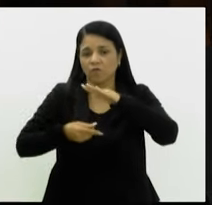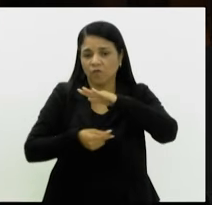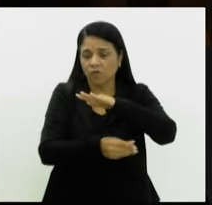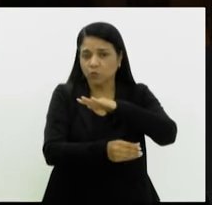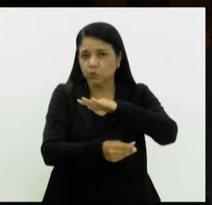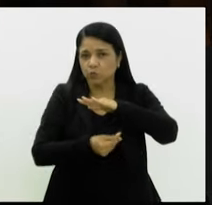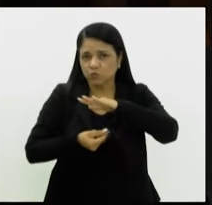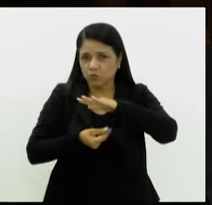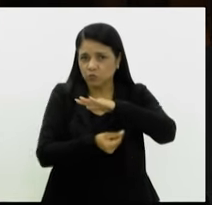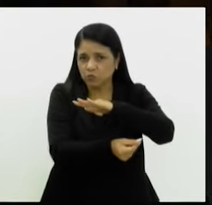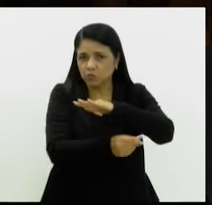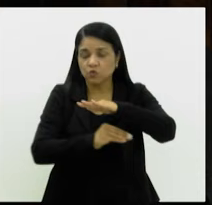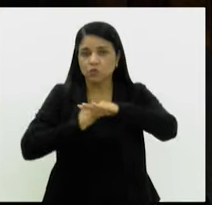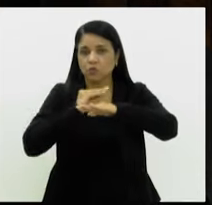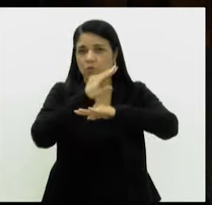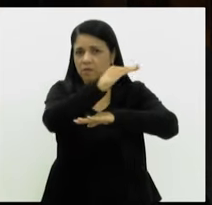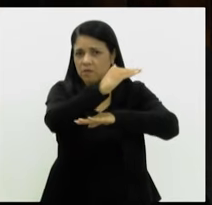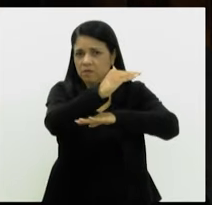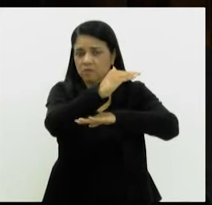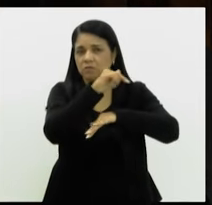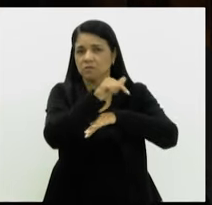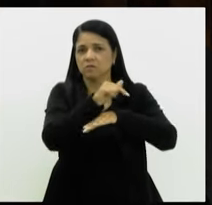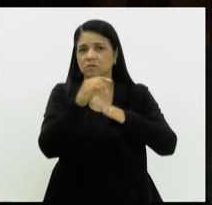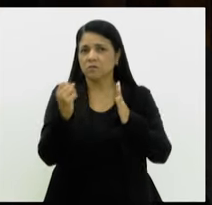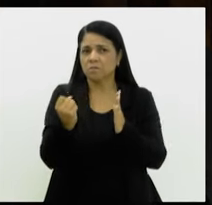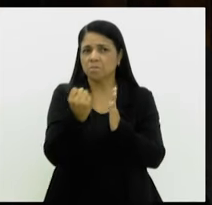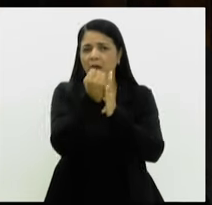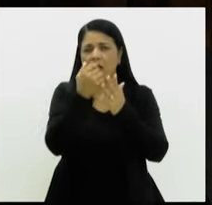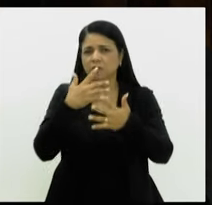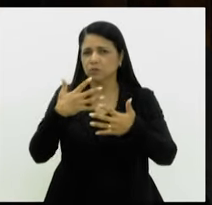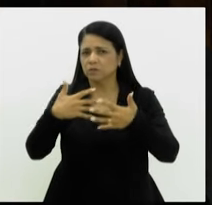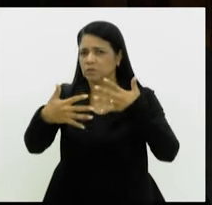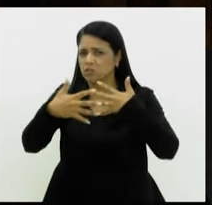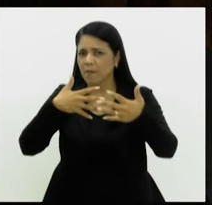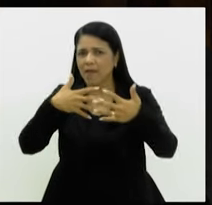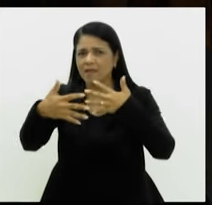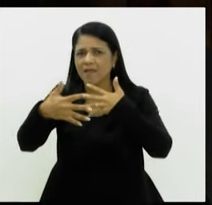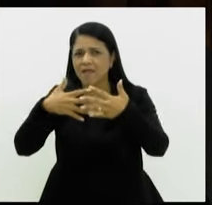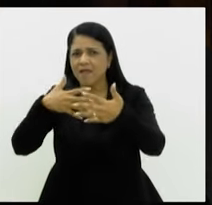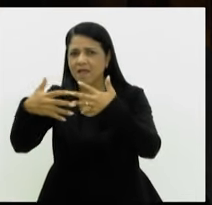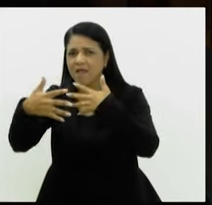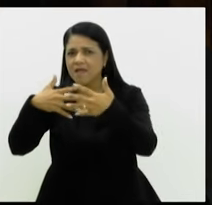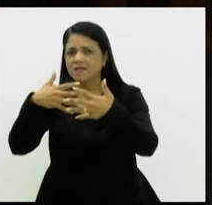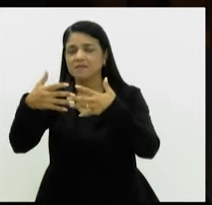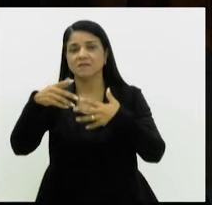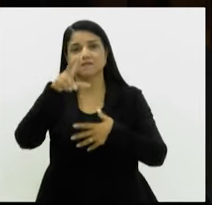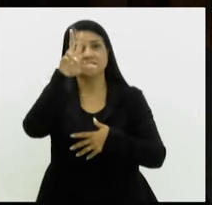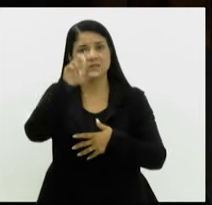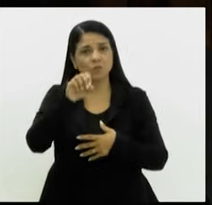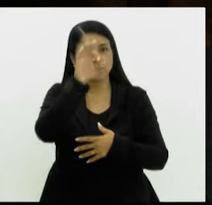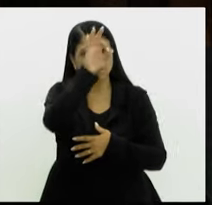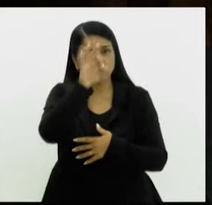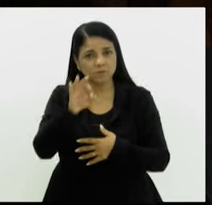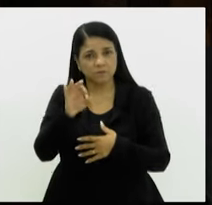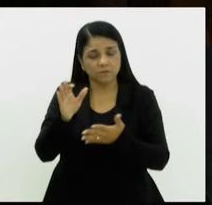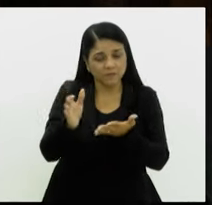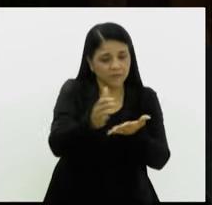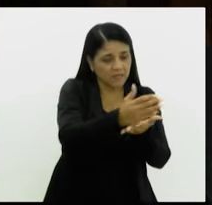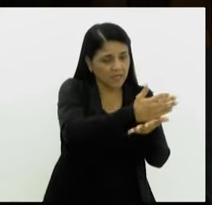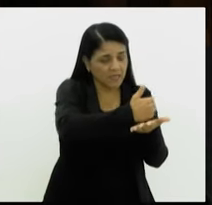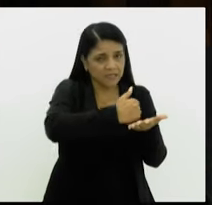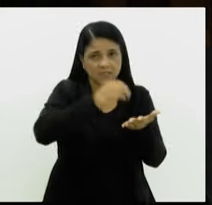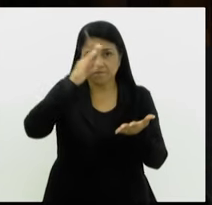casa, com transparência, com avaliação de impacto, para que somente 50% das receitas